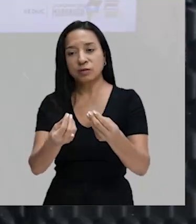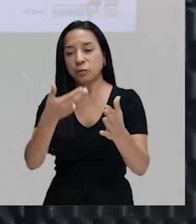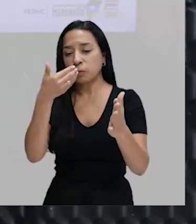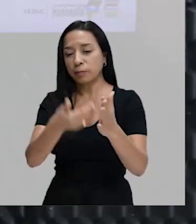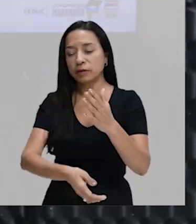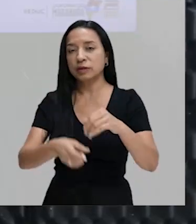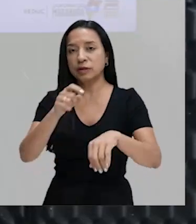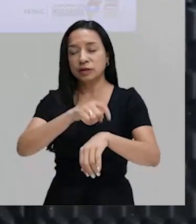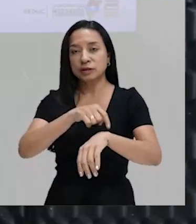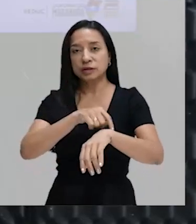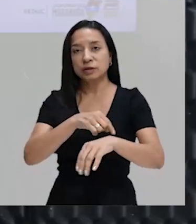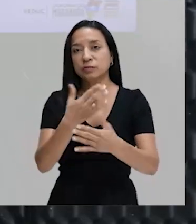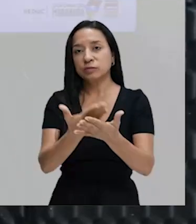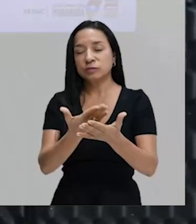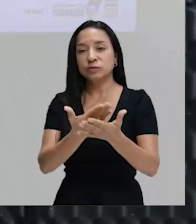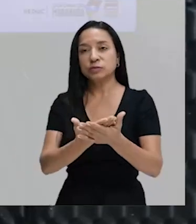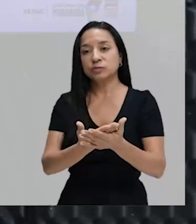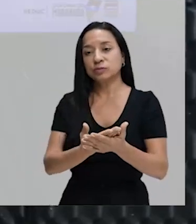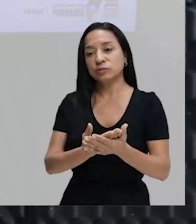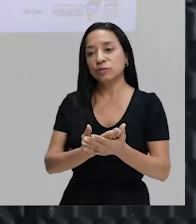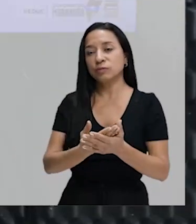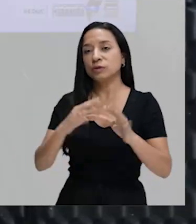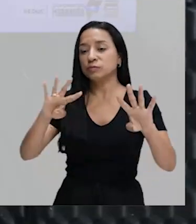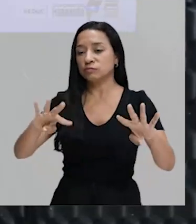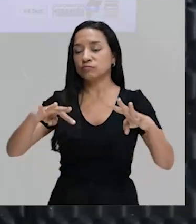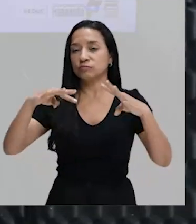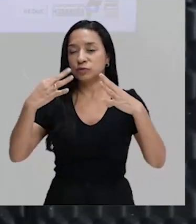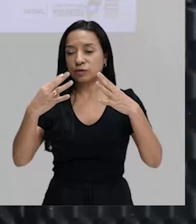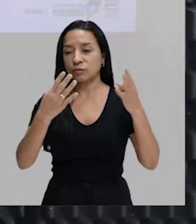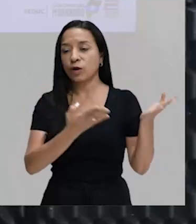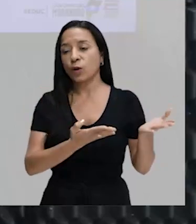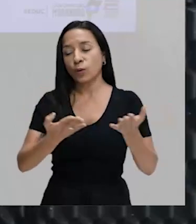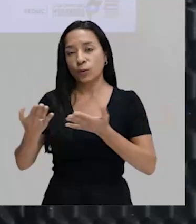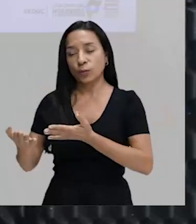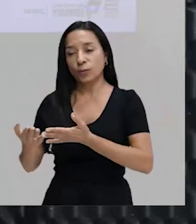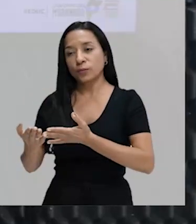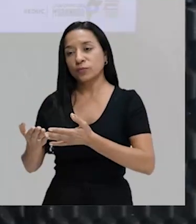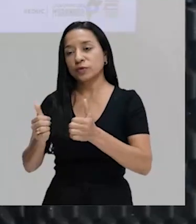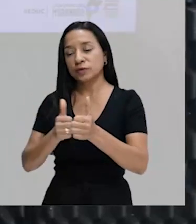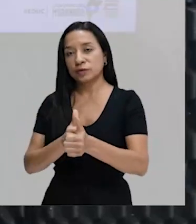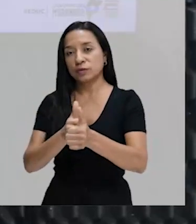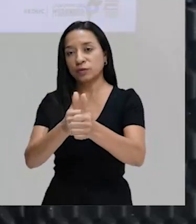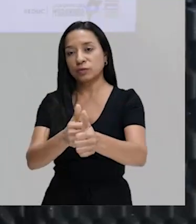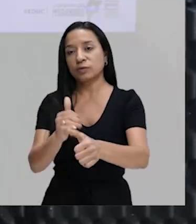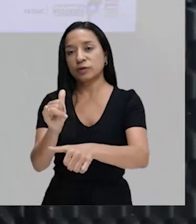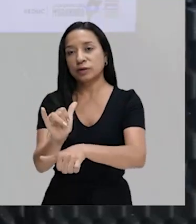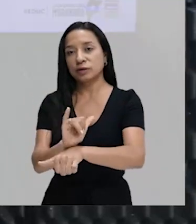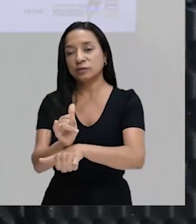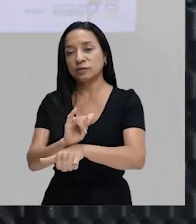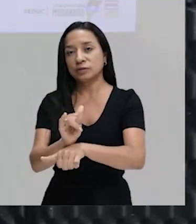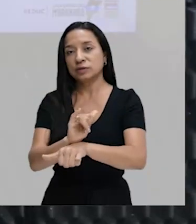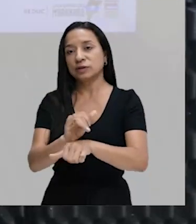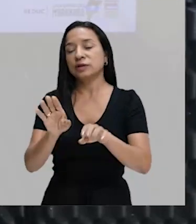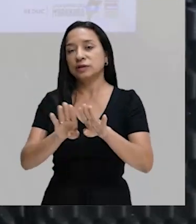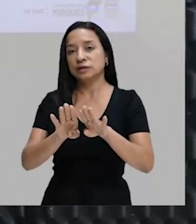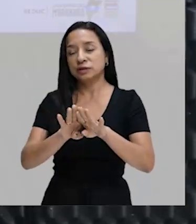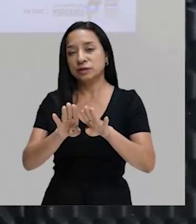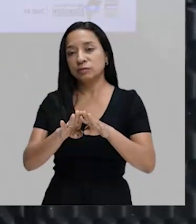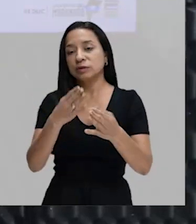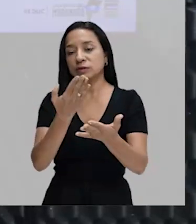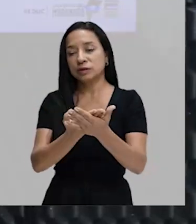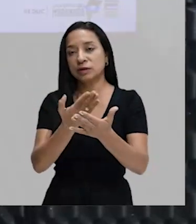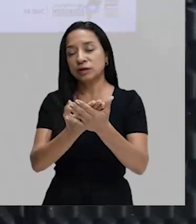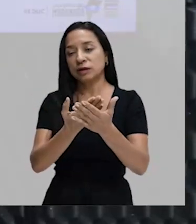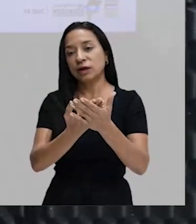estudos. E aí, como sempre, eu chamo a atenção e convido vocês para nos acompanhar lá no YouTube, também em tempo real. E nossas aulas